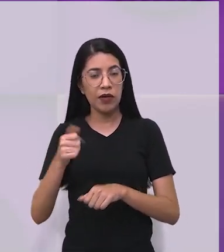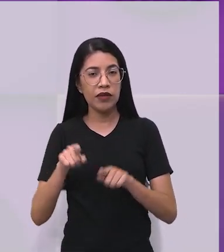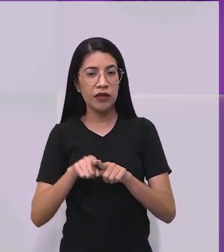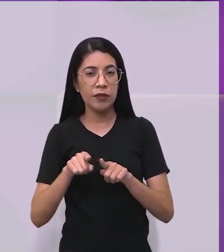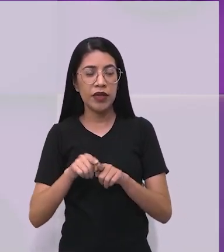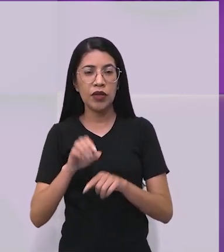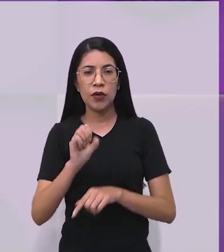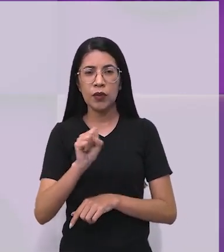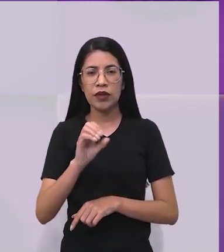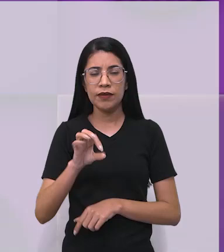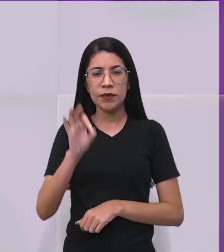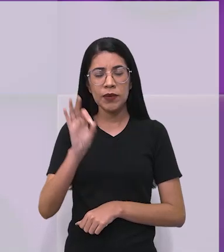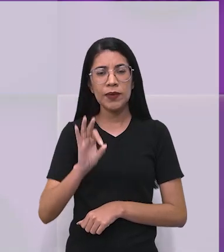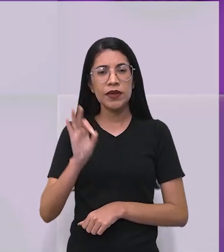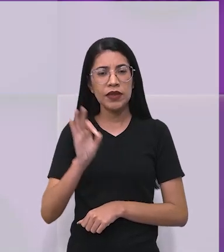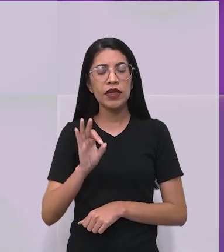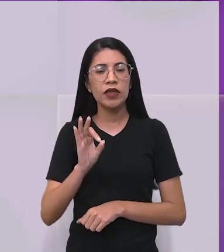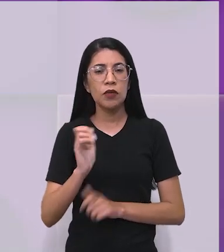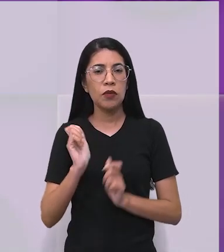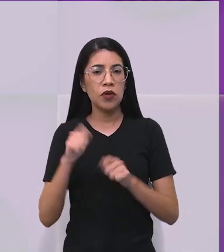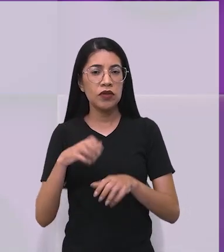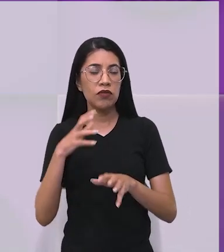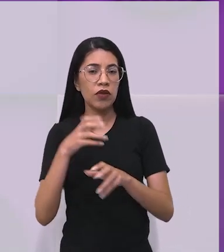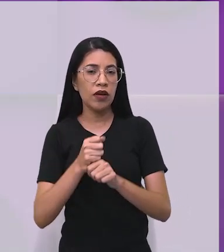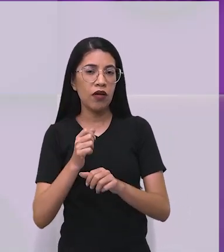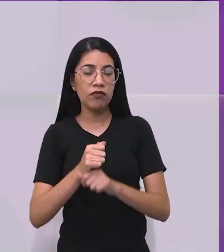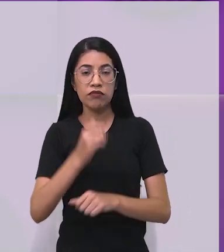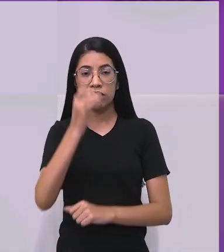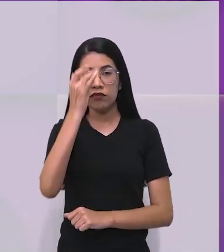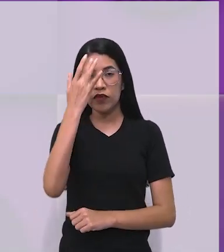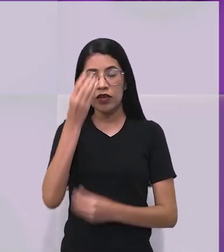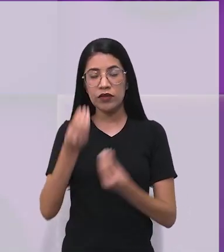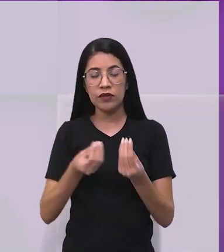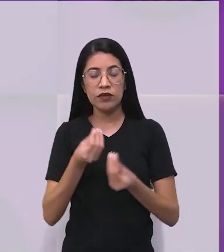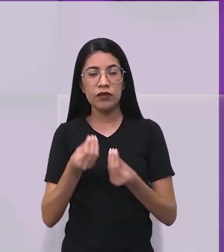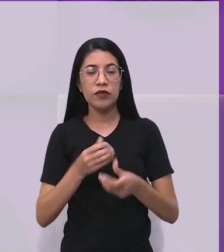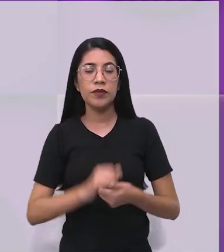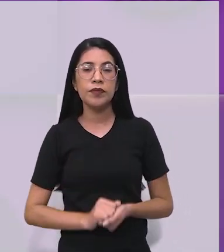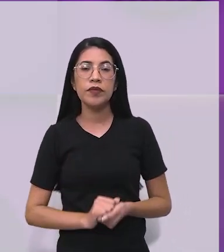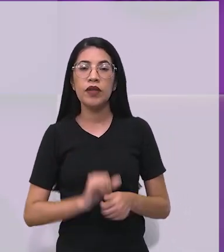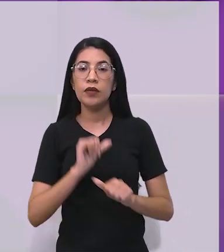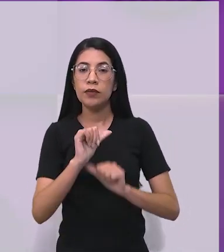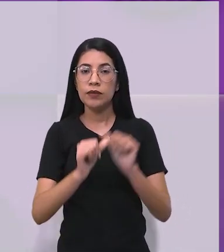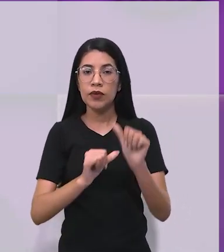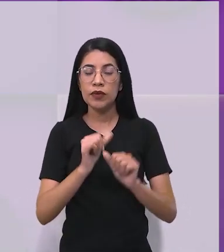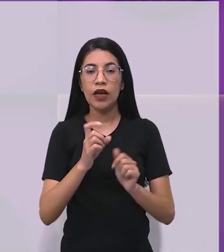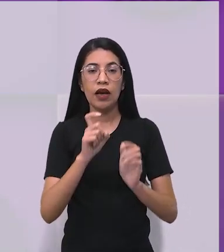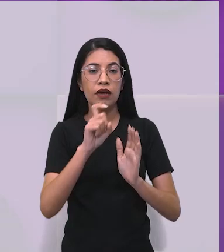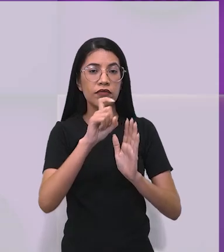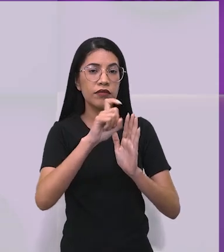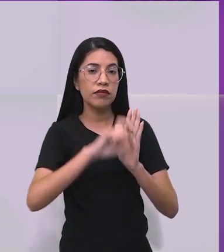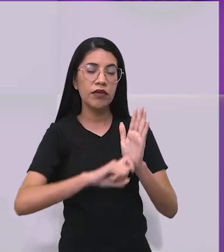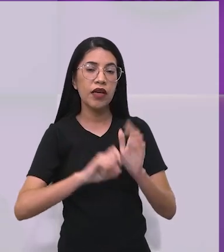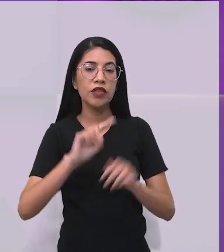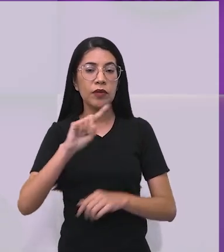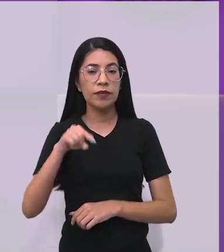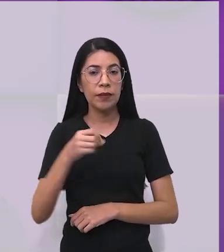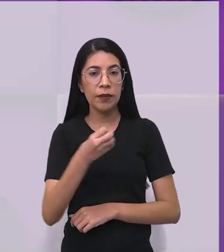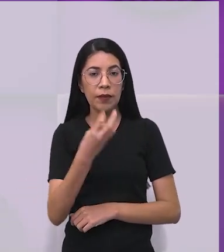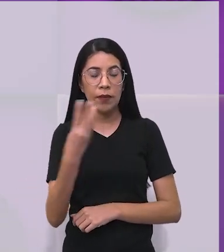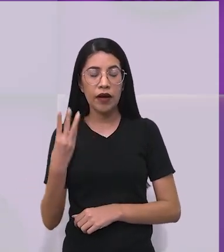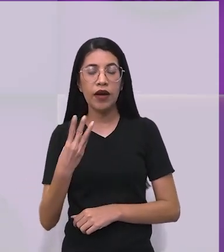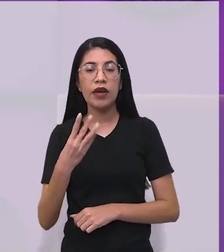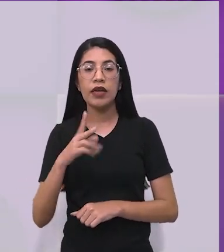80% dos problemas é você transformar essa taxa em número decimal e